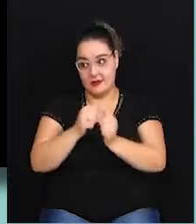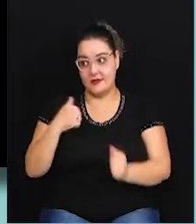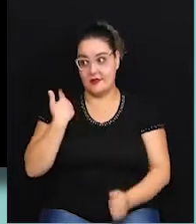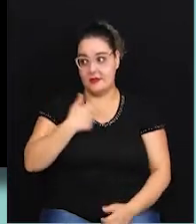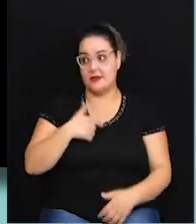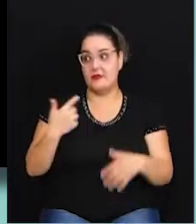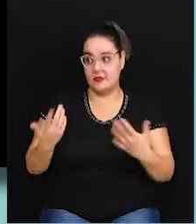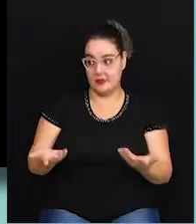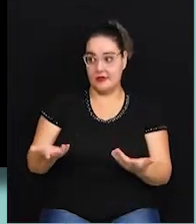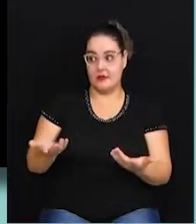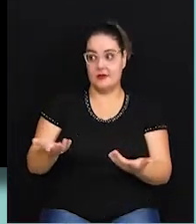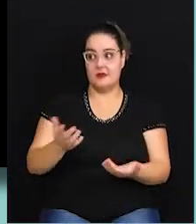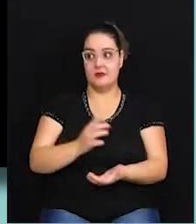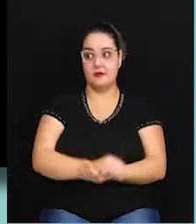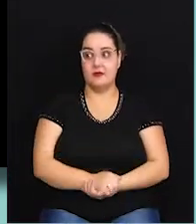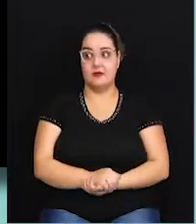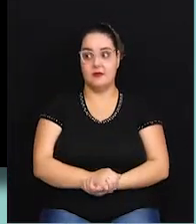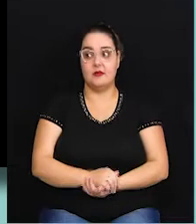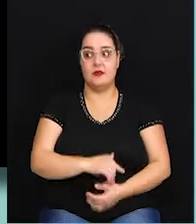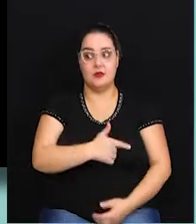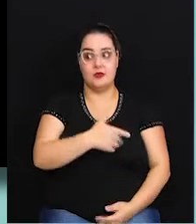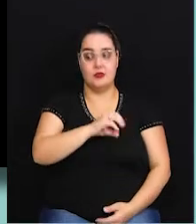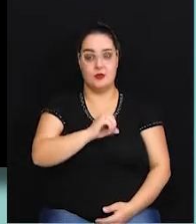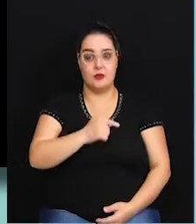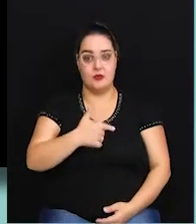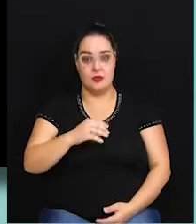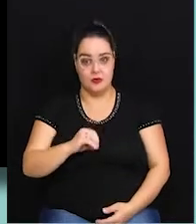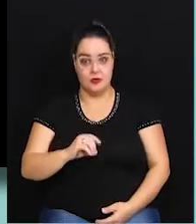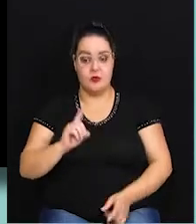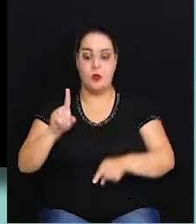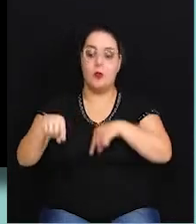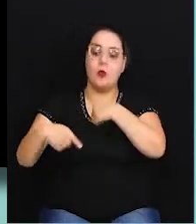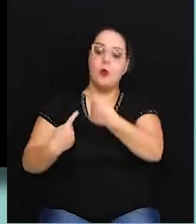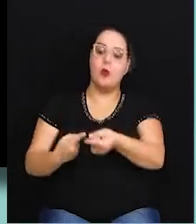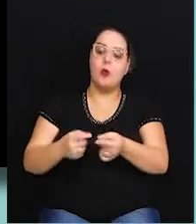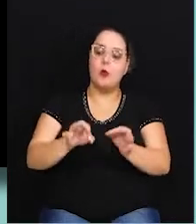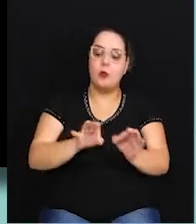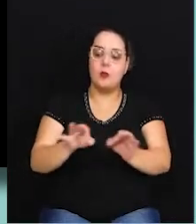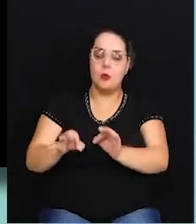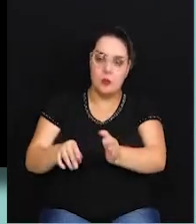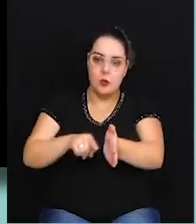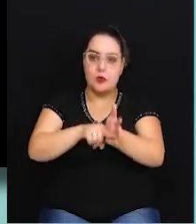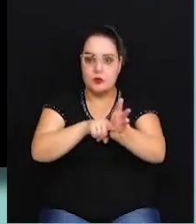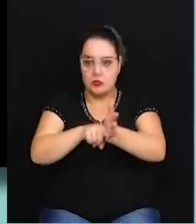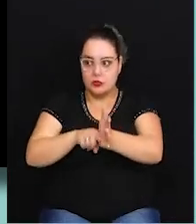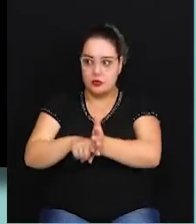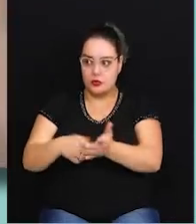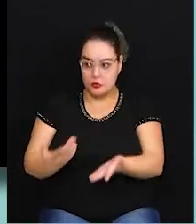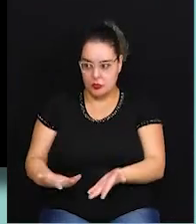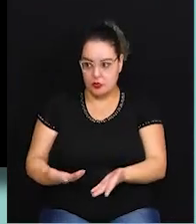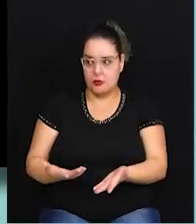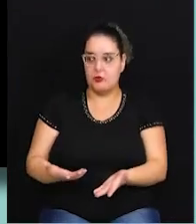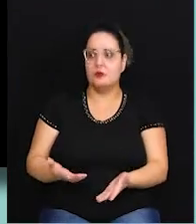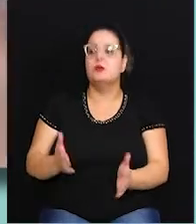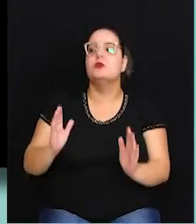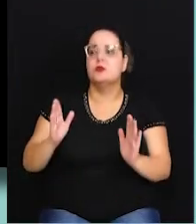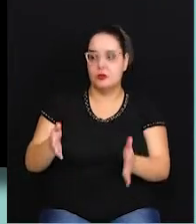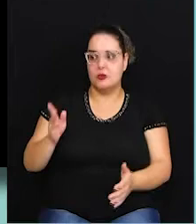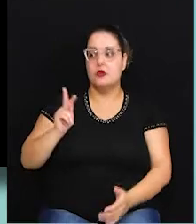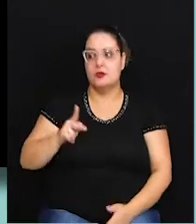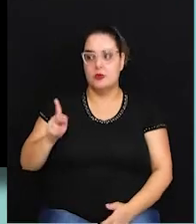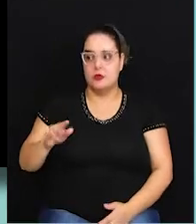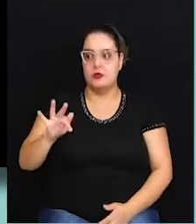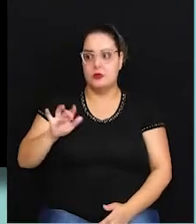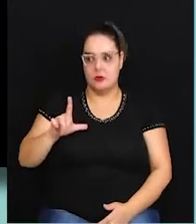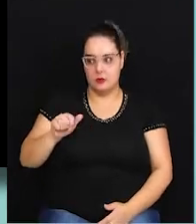nós. Então, no ano anterior, em 2020, eu já vinha desenvolvendo um outro projeto de pesquisa, onde eu desenvolvia, já com a orientação